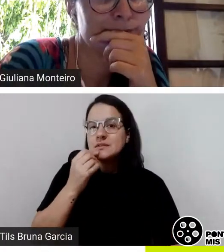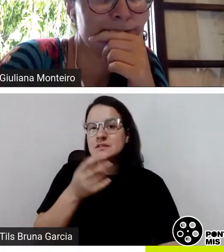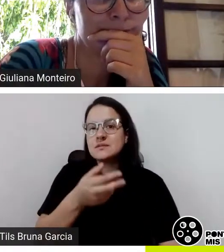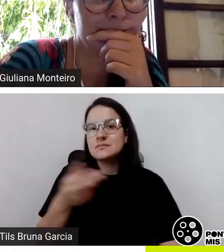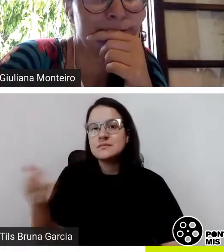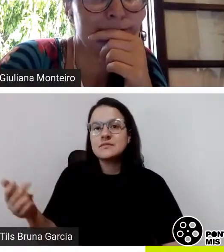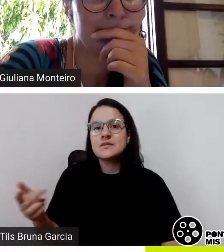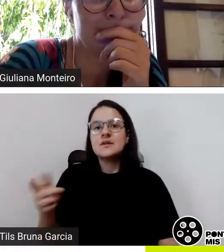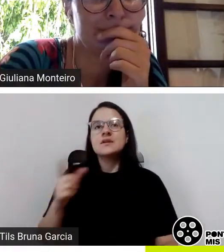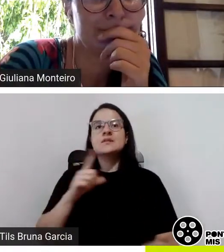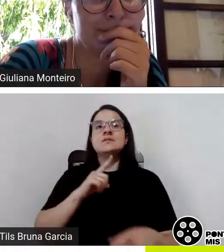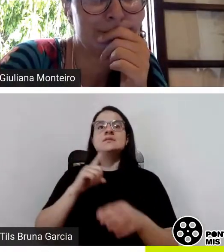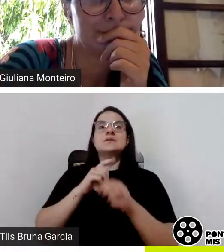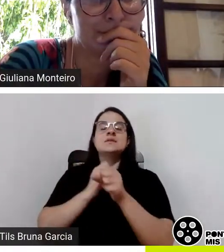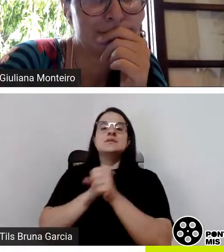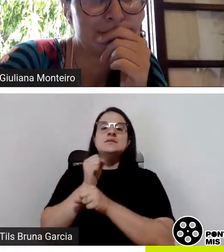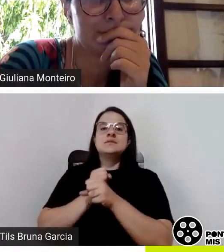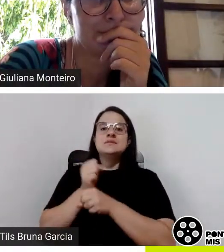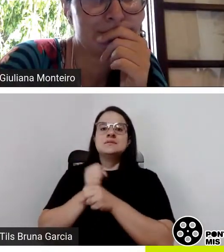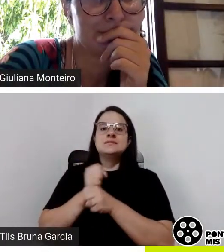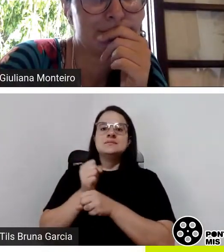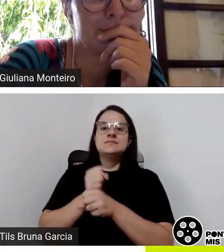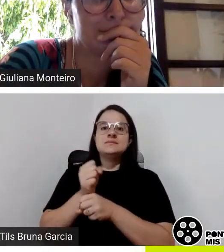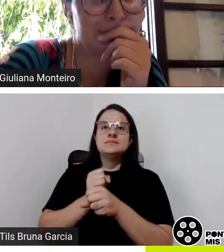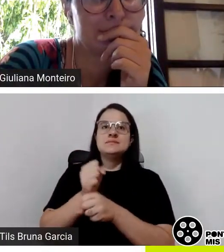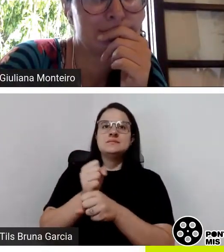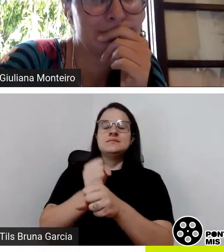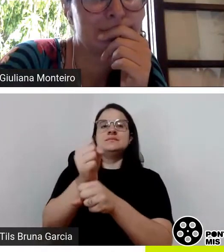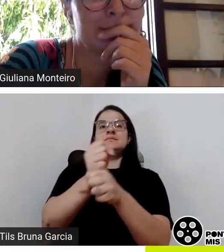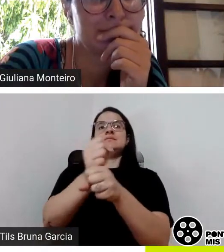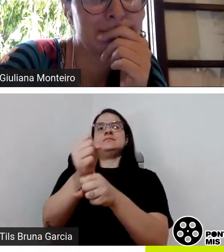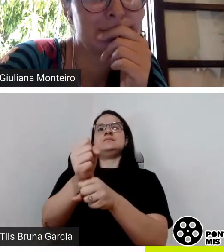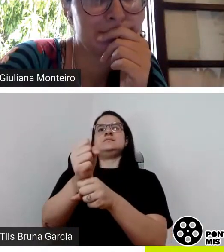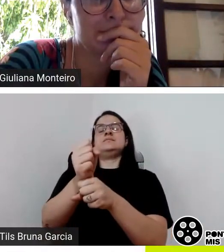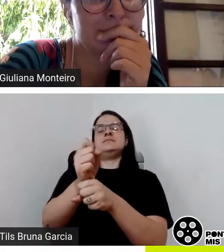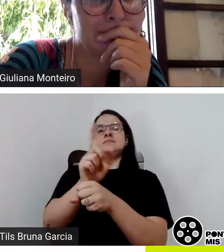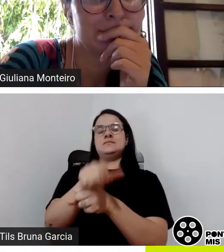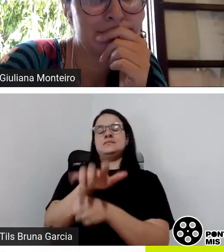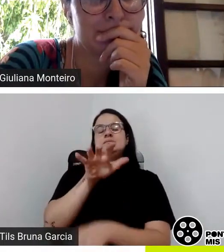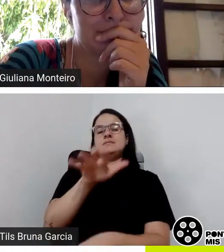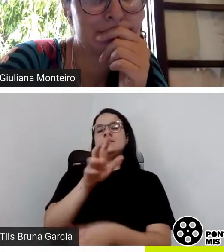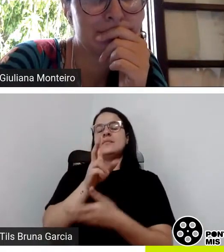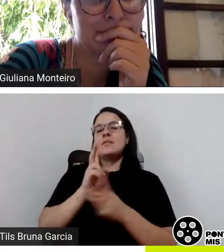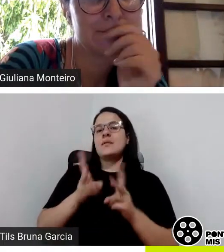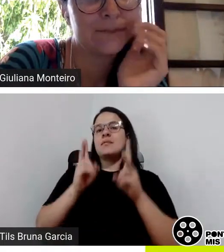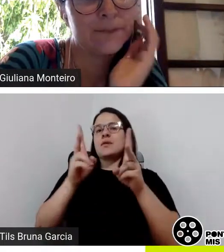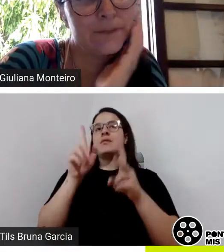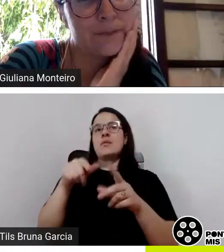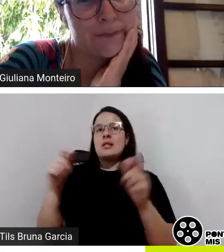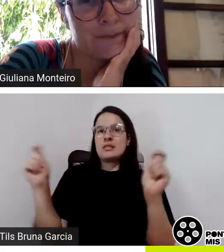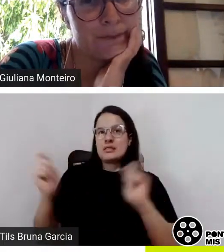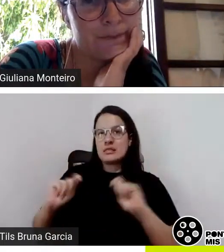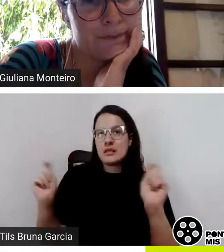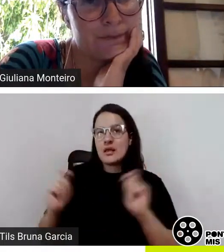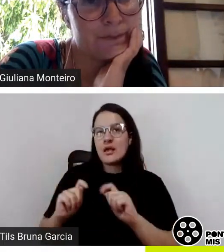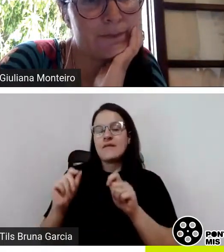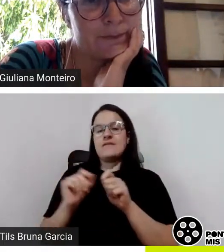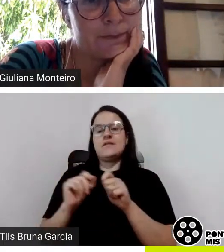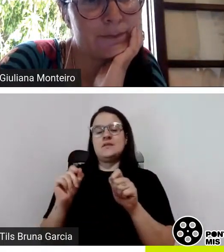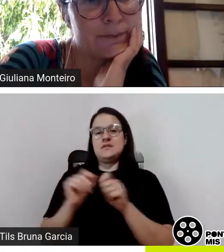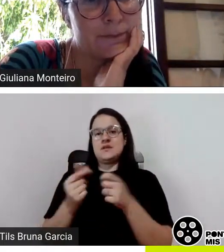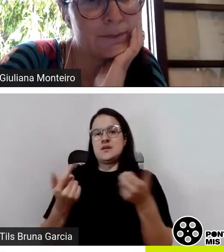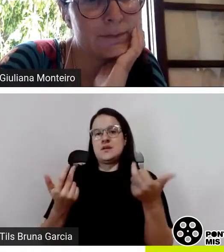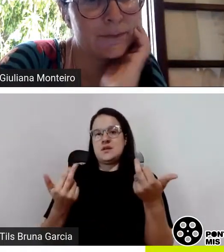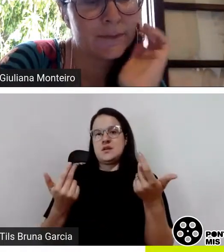ano, dois anos, num projeto de um curta. A gente batalhando grana, era impossível fazer um filme se não tivesse dinheiro, porque tu